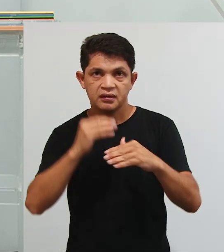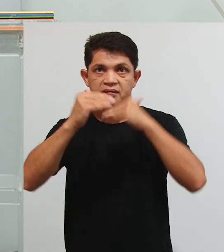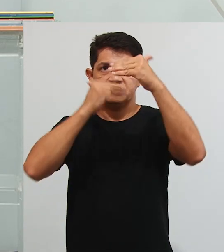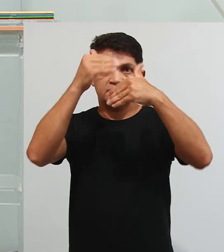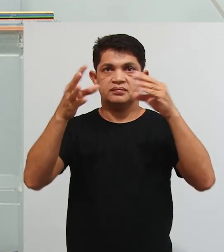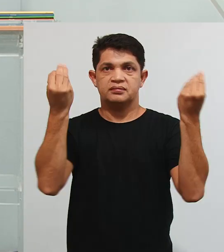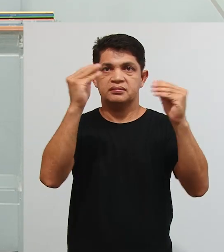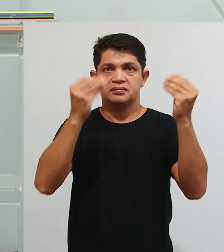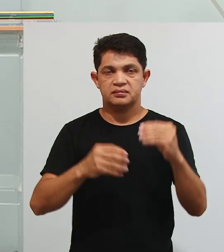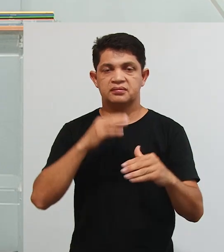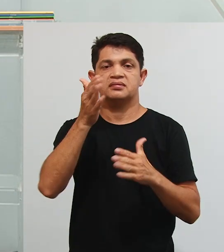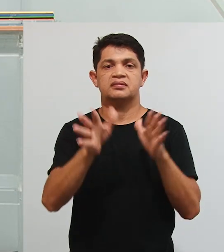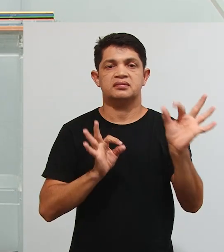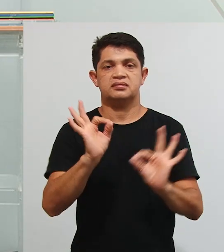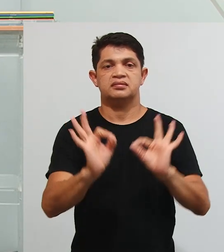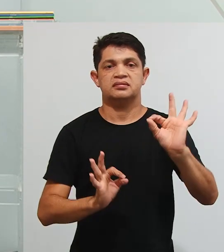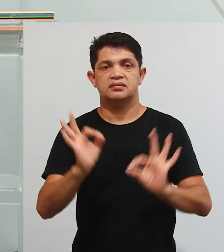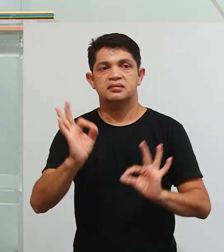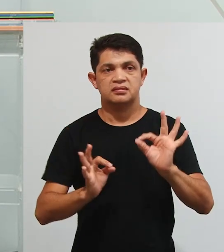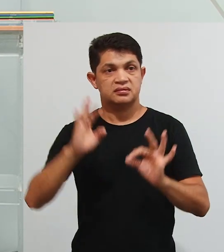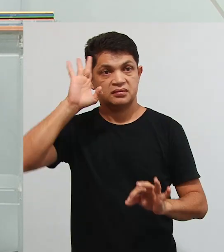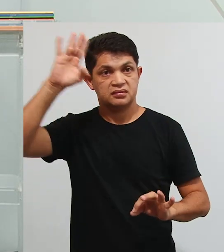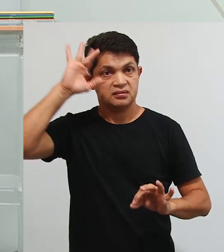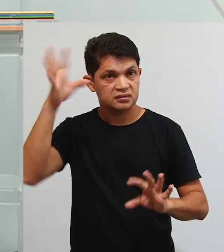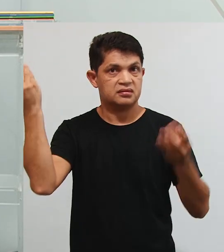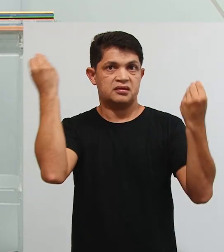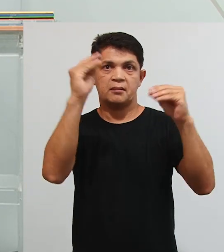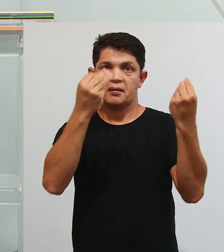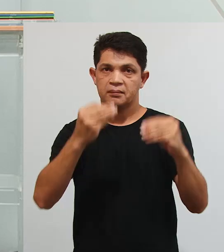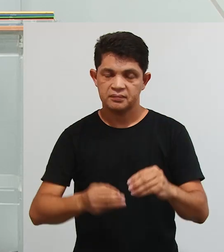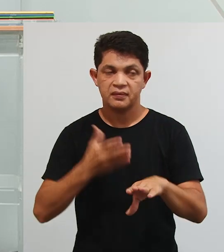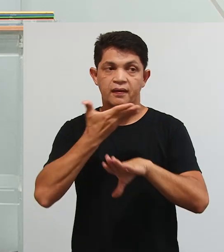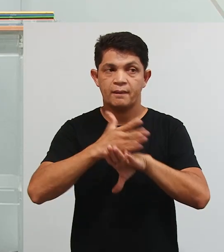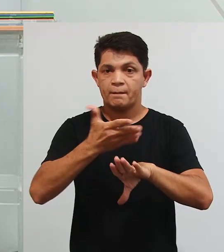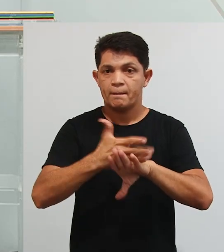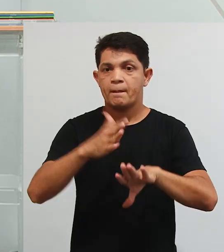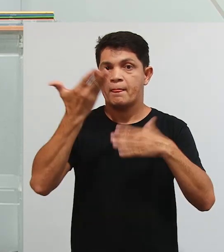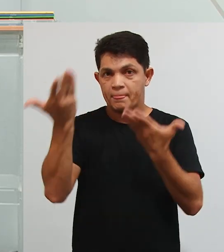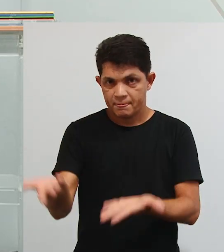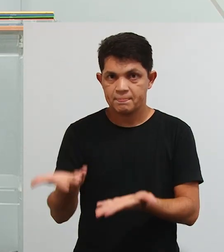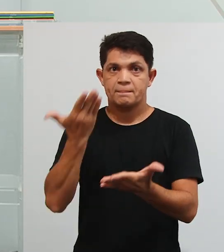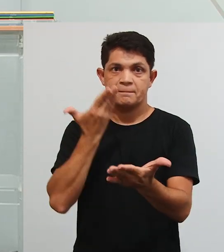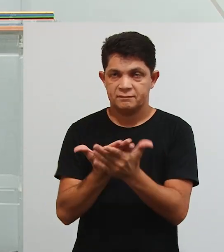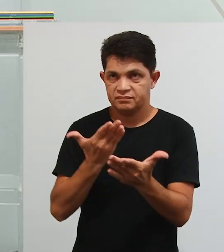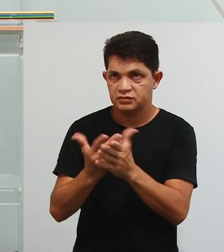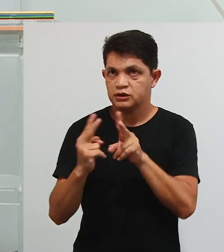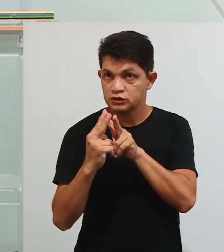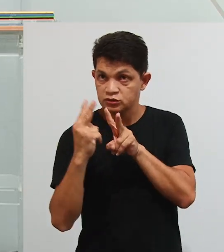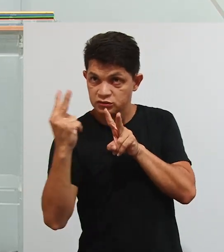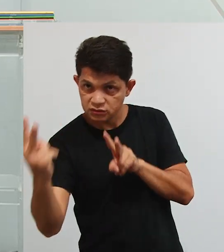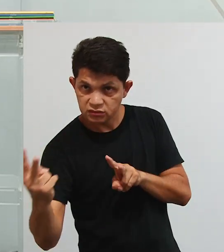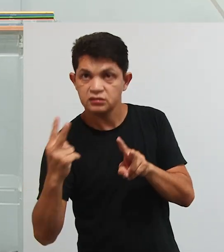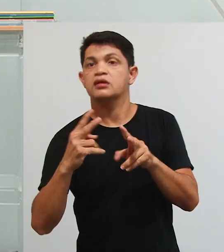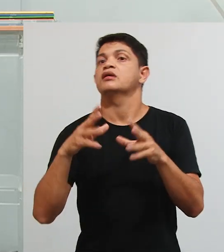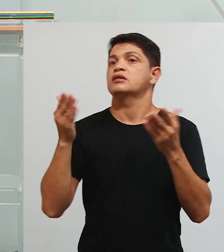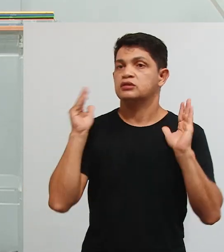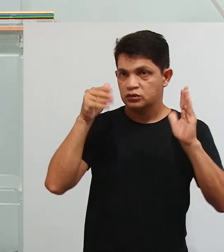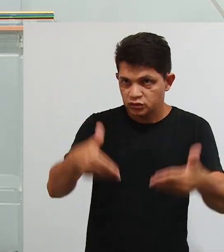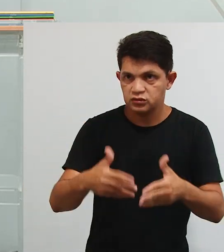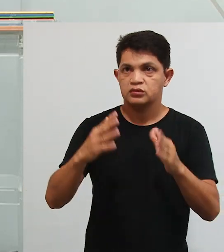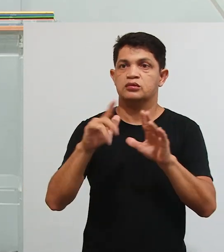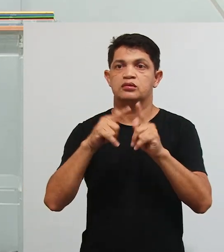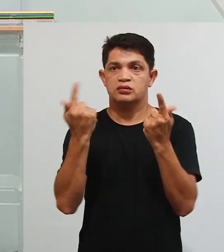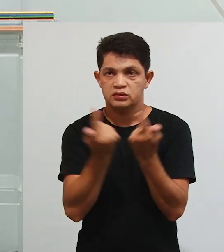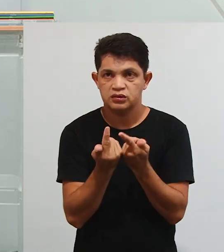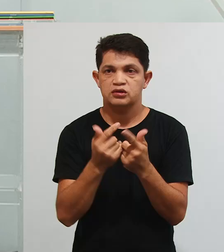levantamento teórico necessário, quanto a sua realização prática, se for um estudo de campo, se for um grupo focal, se